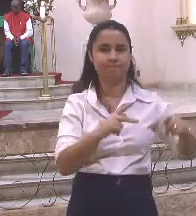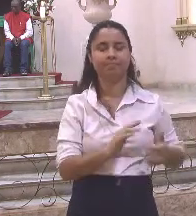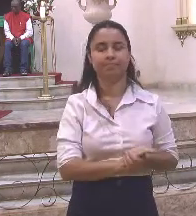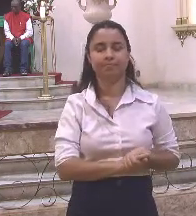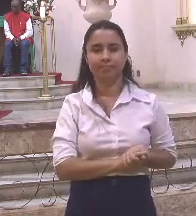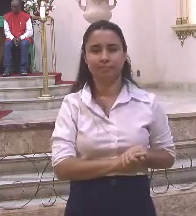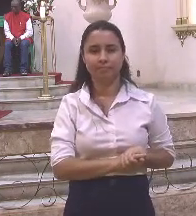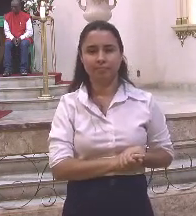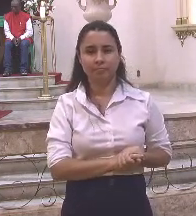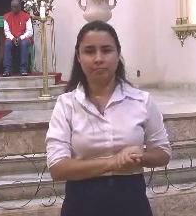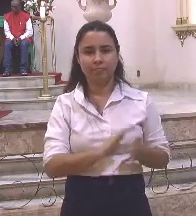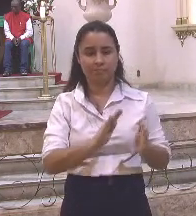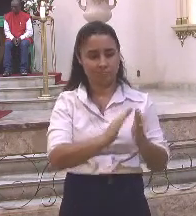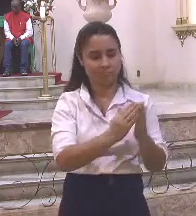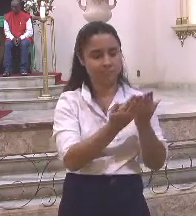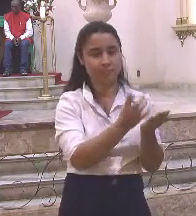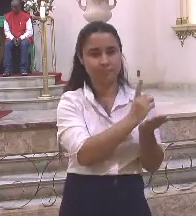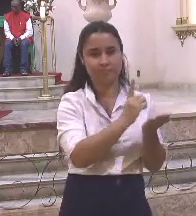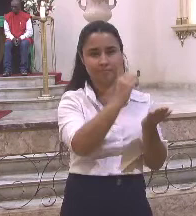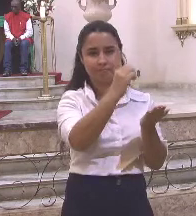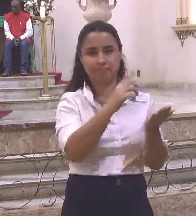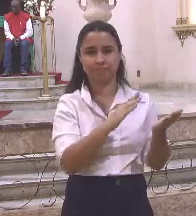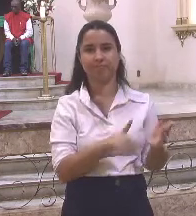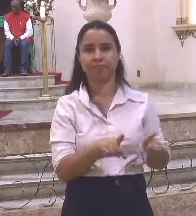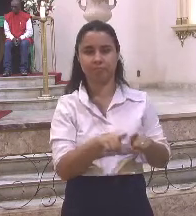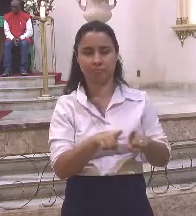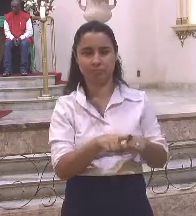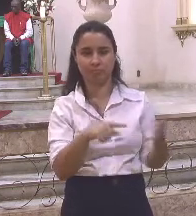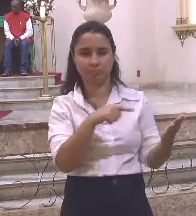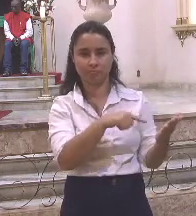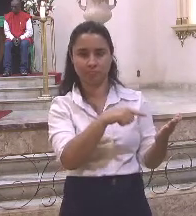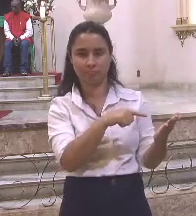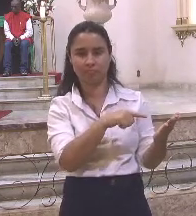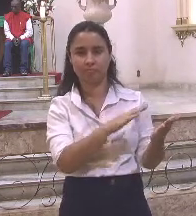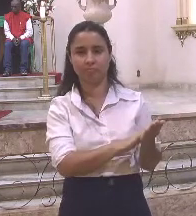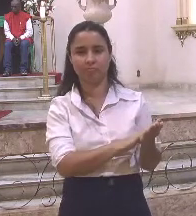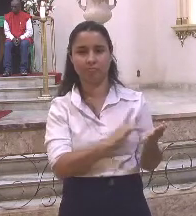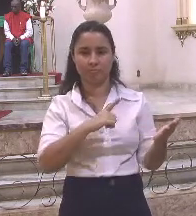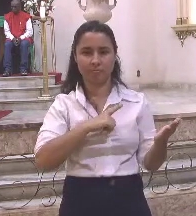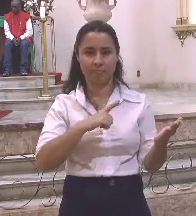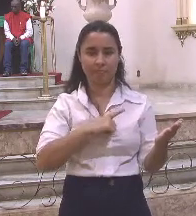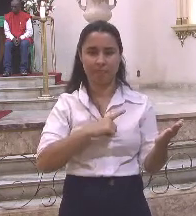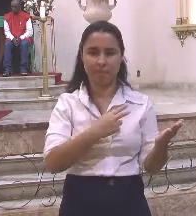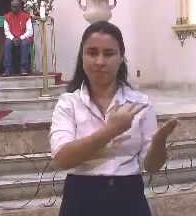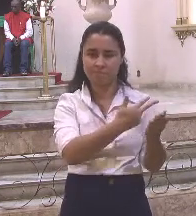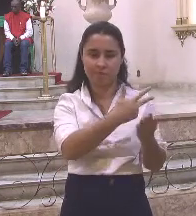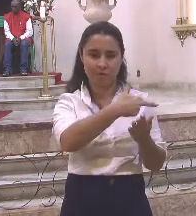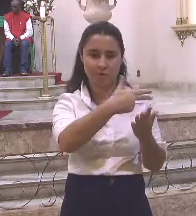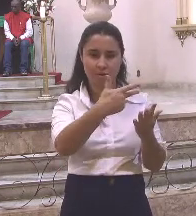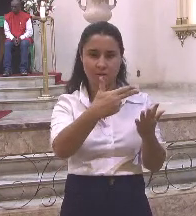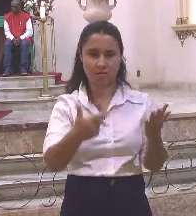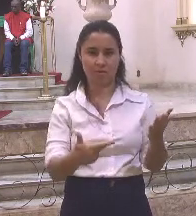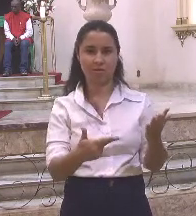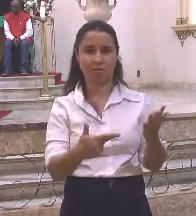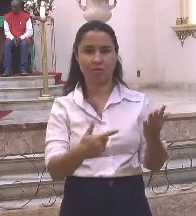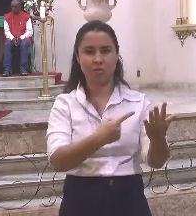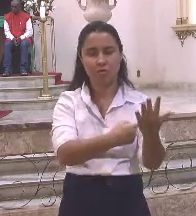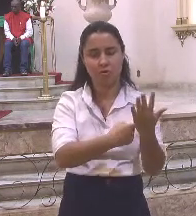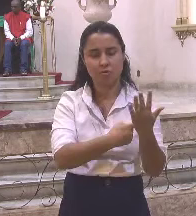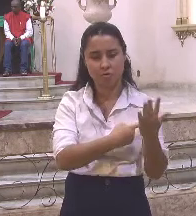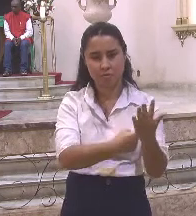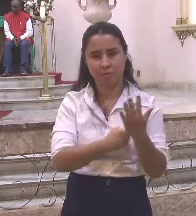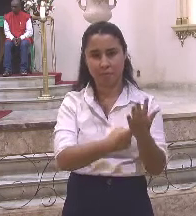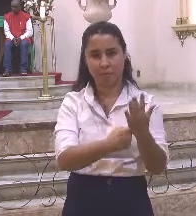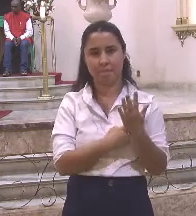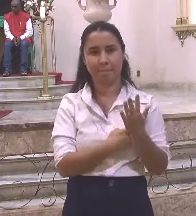Nas Escrituras também encontramos várias referências sobre o cuidado de Deus para com